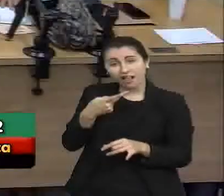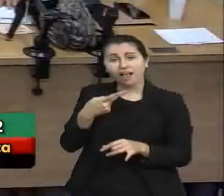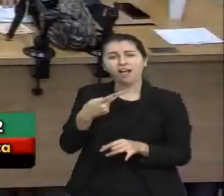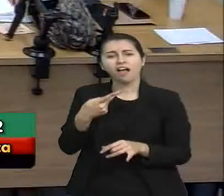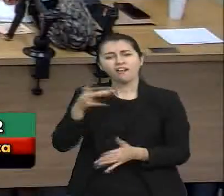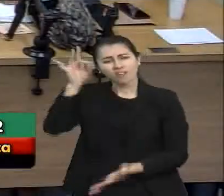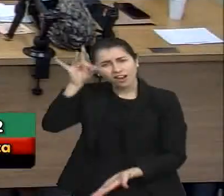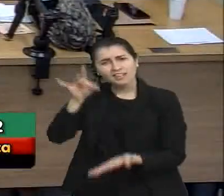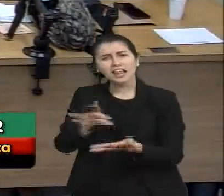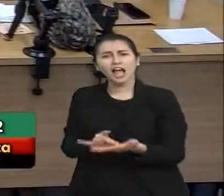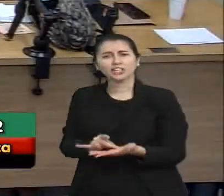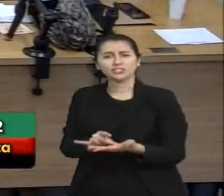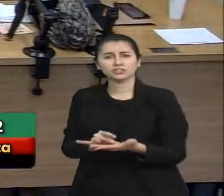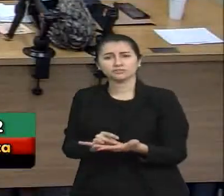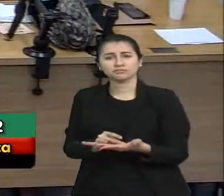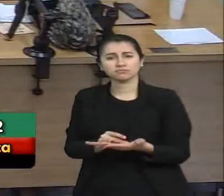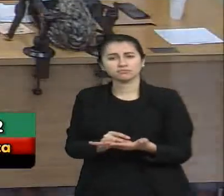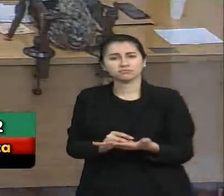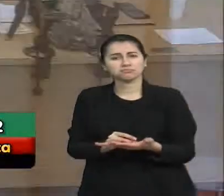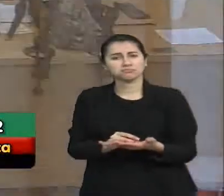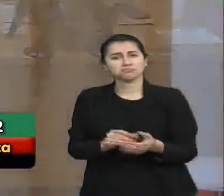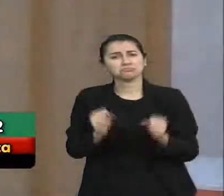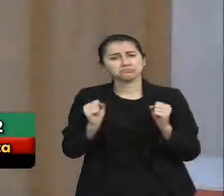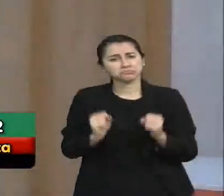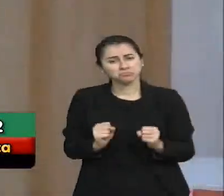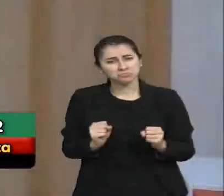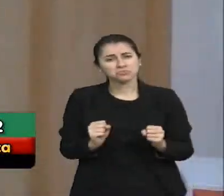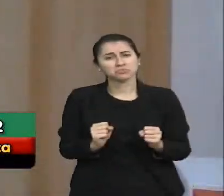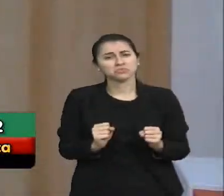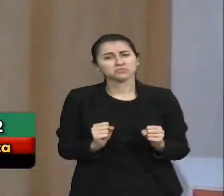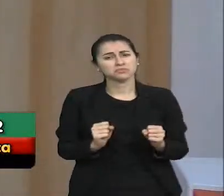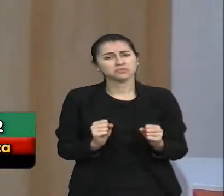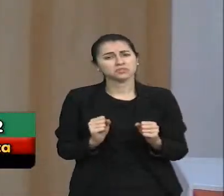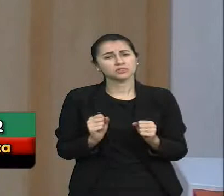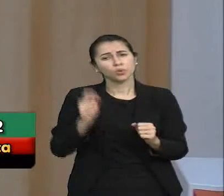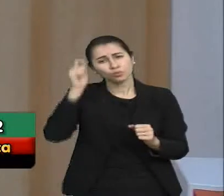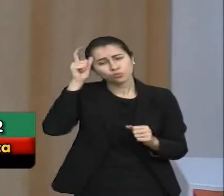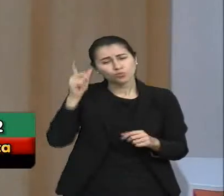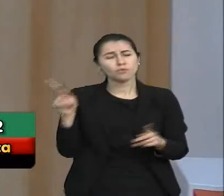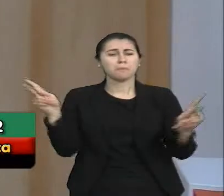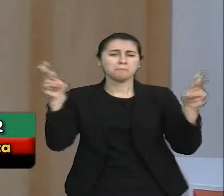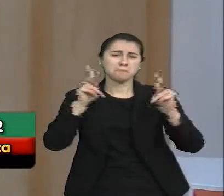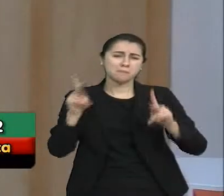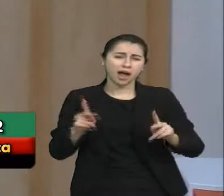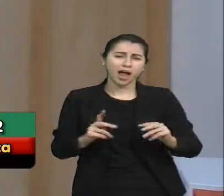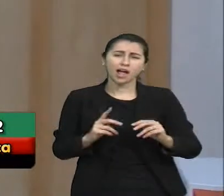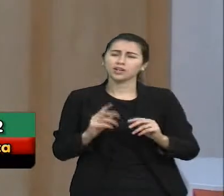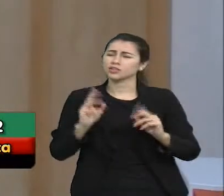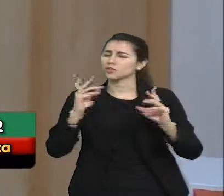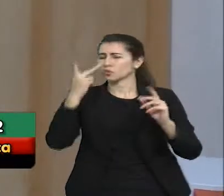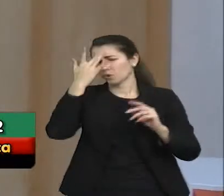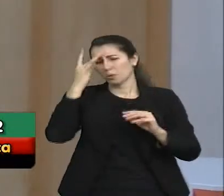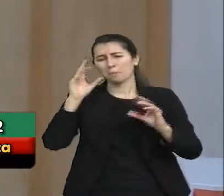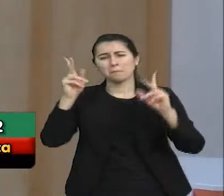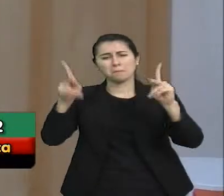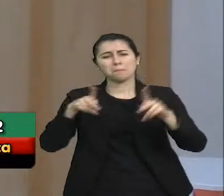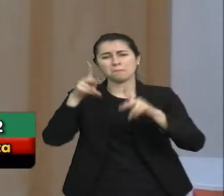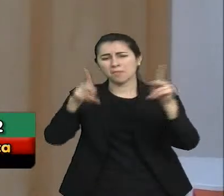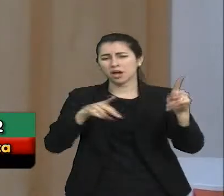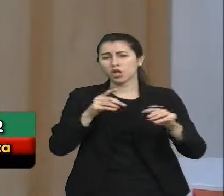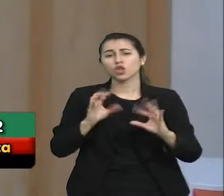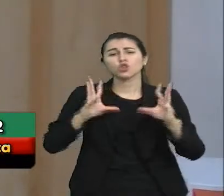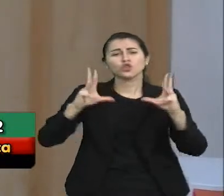realidade, podemos trazer uma cultura de paz entre todos os povos, entre todas as